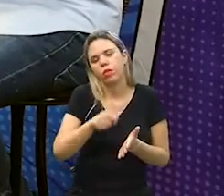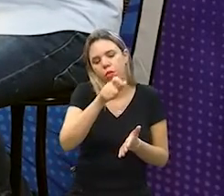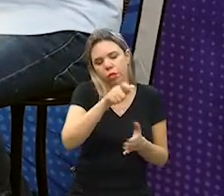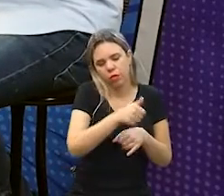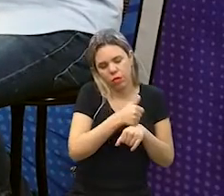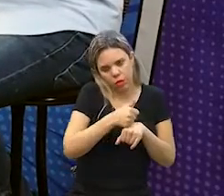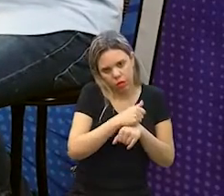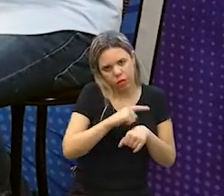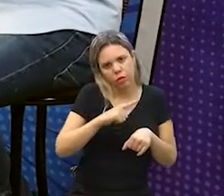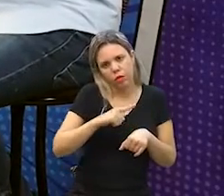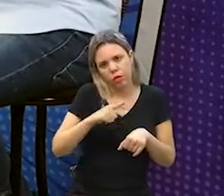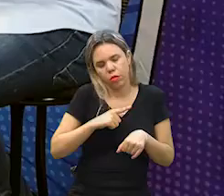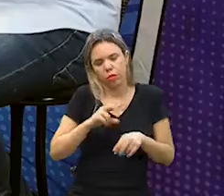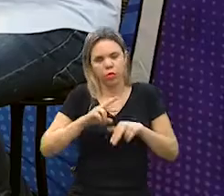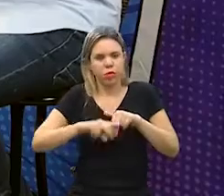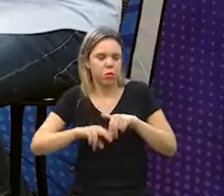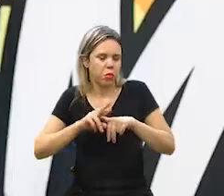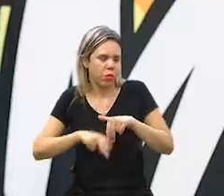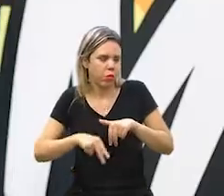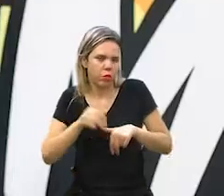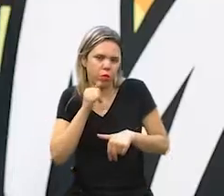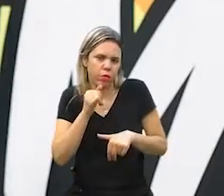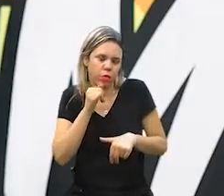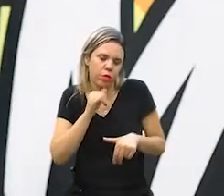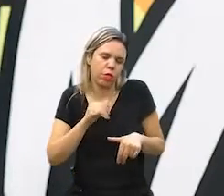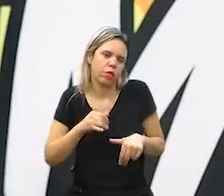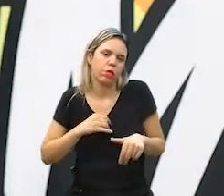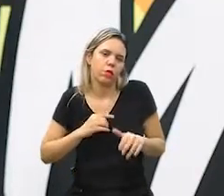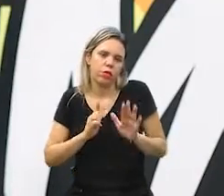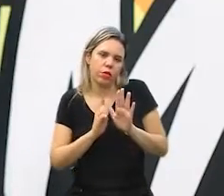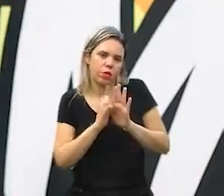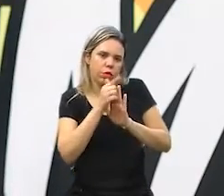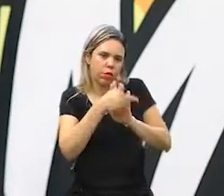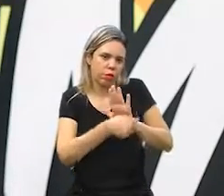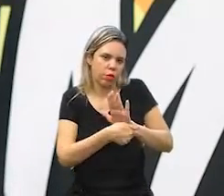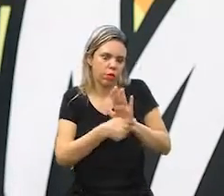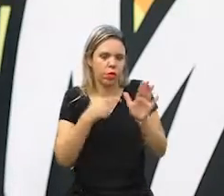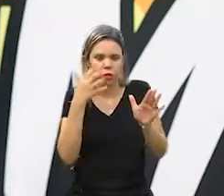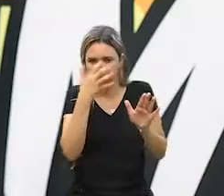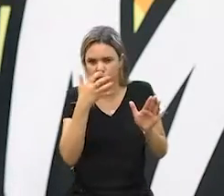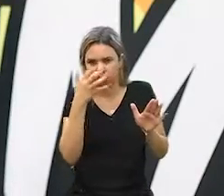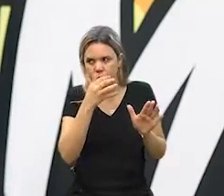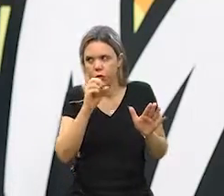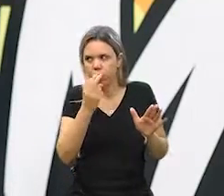por mais que ele tenha ali um gênero, meu gênero é romance.